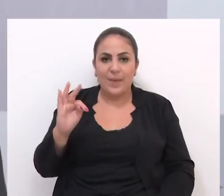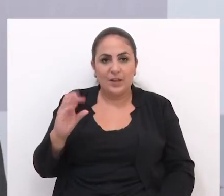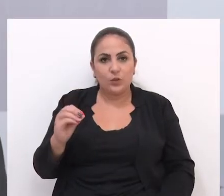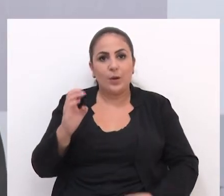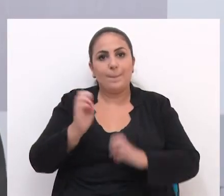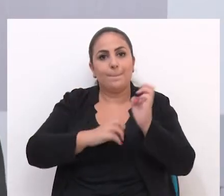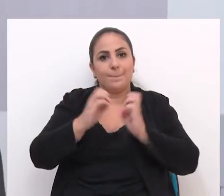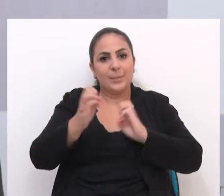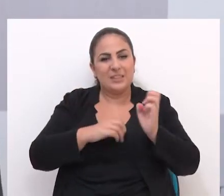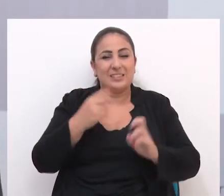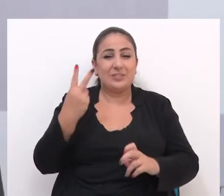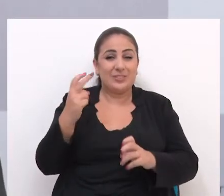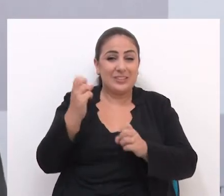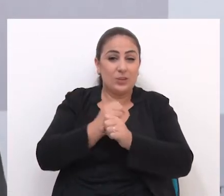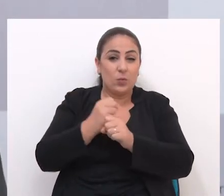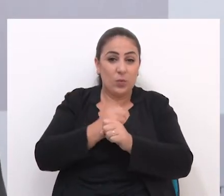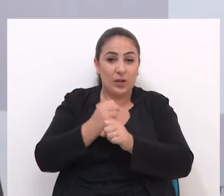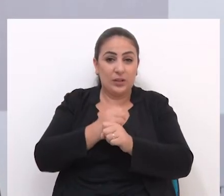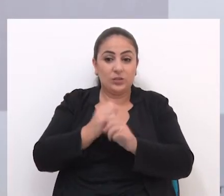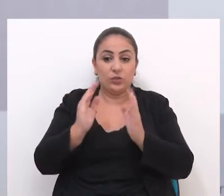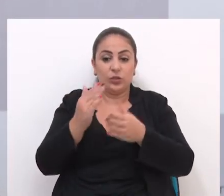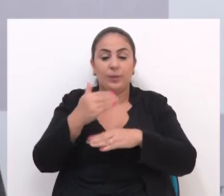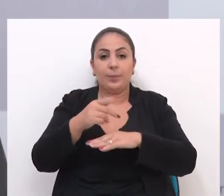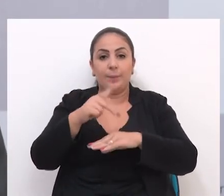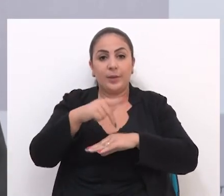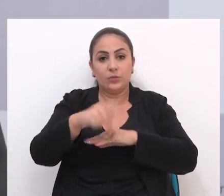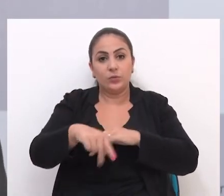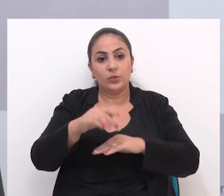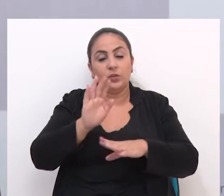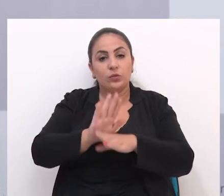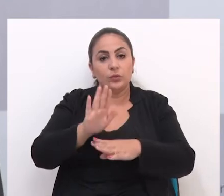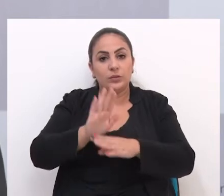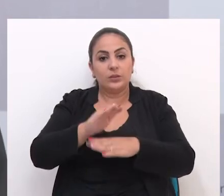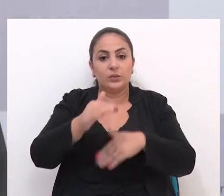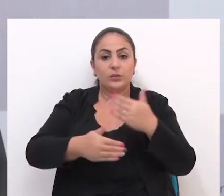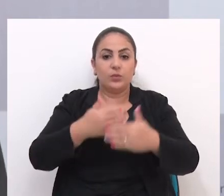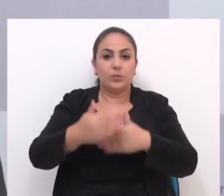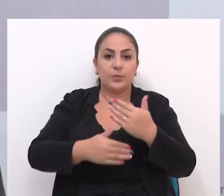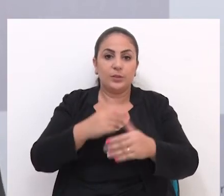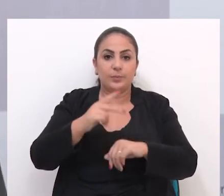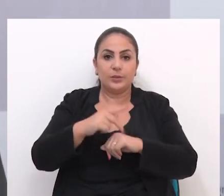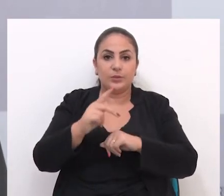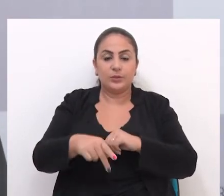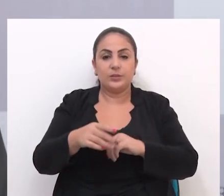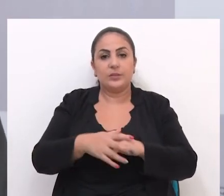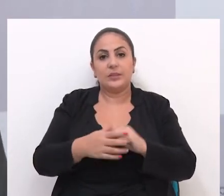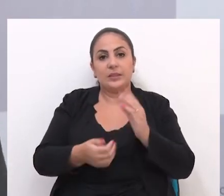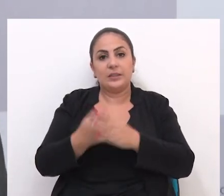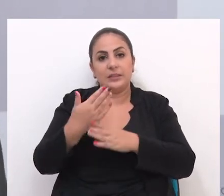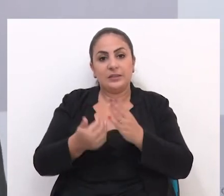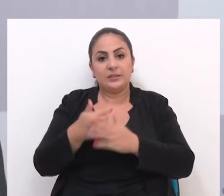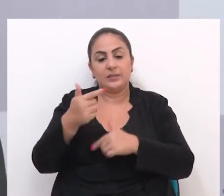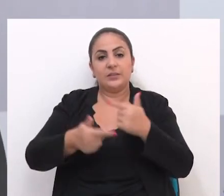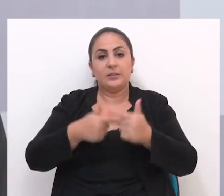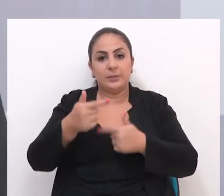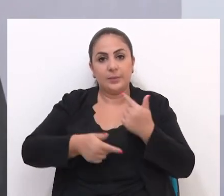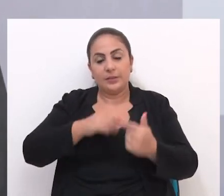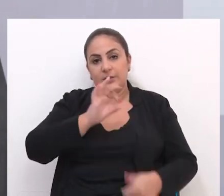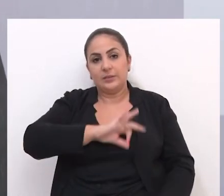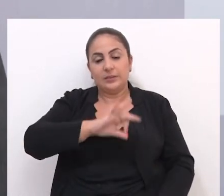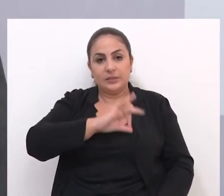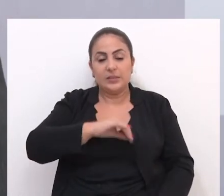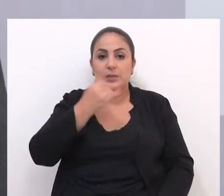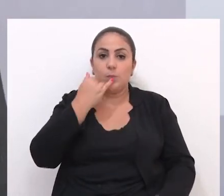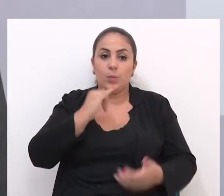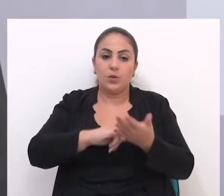empresa, 25 anos aqui em Passo Fundo, né, ajudando tanto no desenvolvimento de Passo Fundo, tanto na geração de emprego e